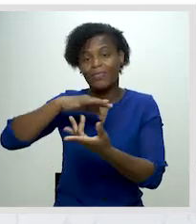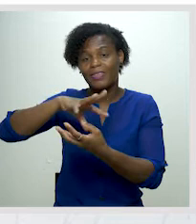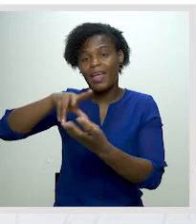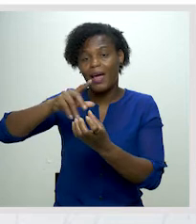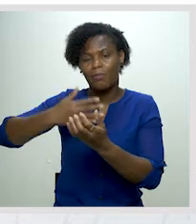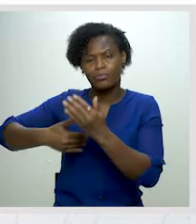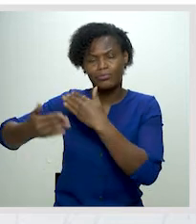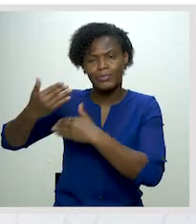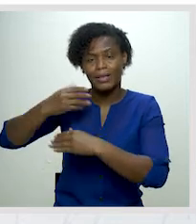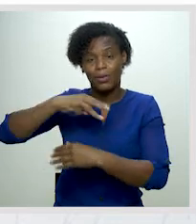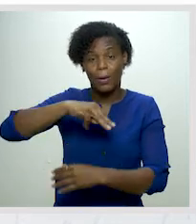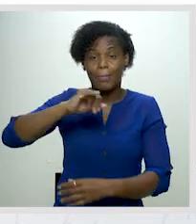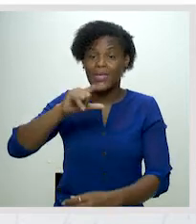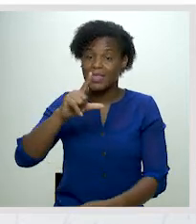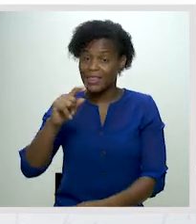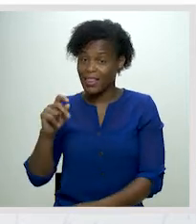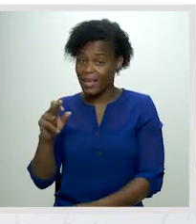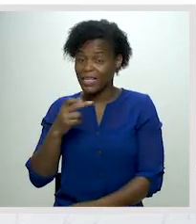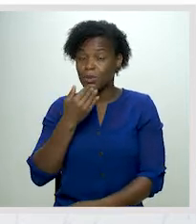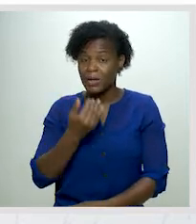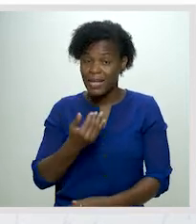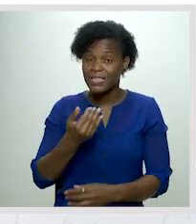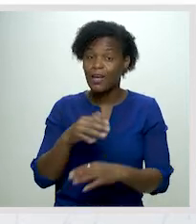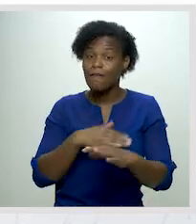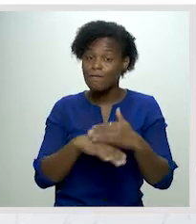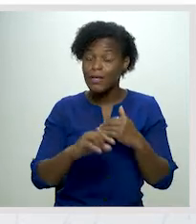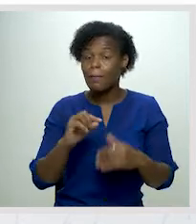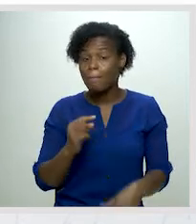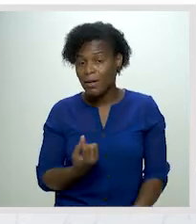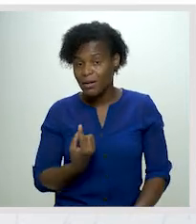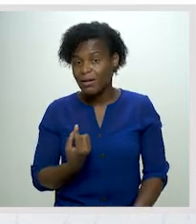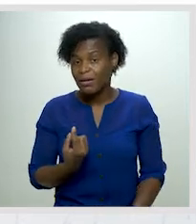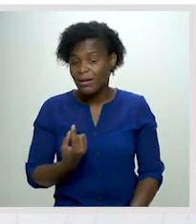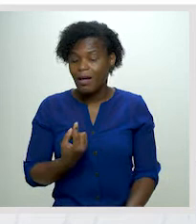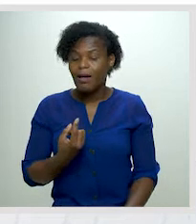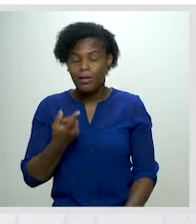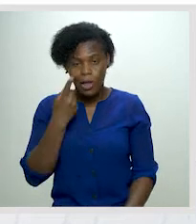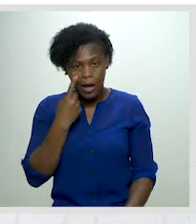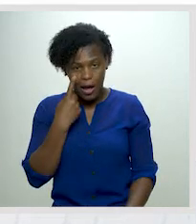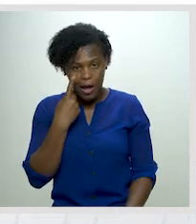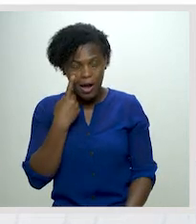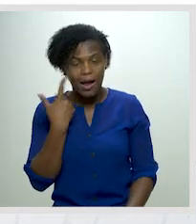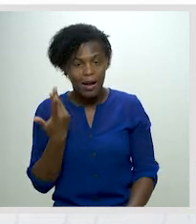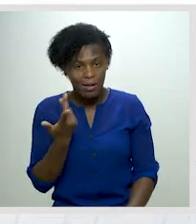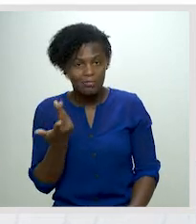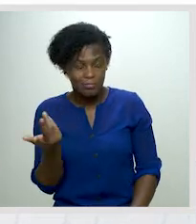Terra primitiva. Então, Miller fez essa experiência no sentido de